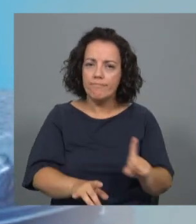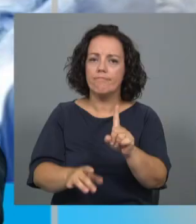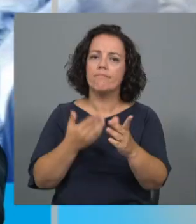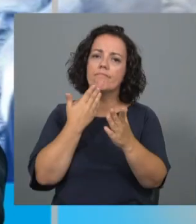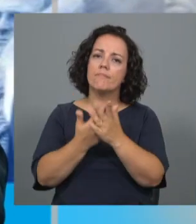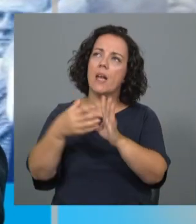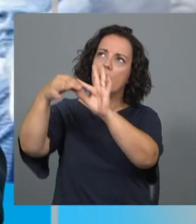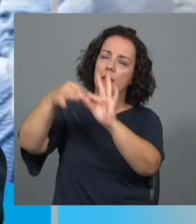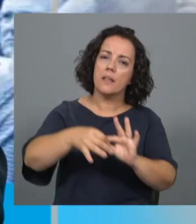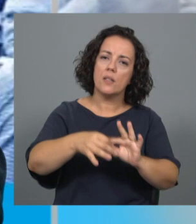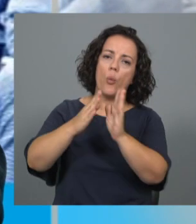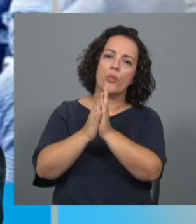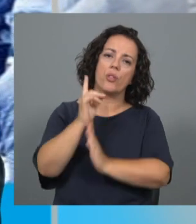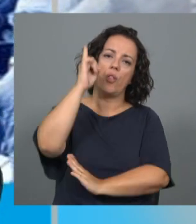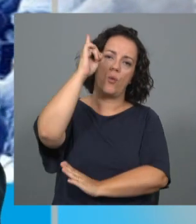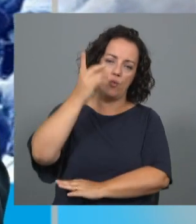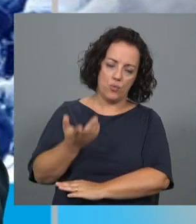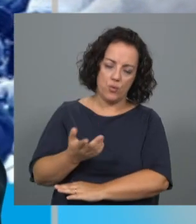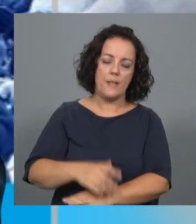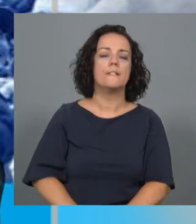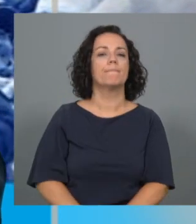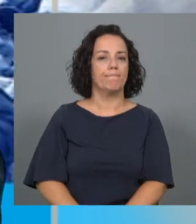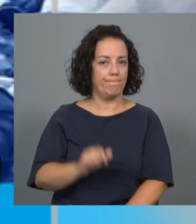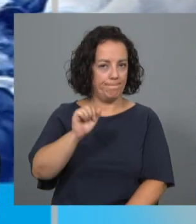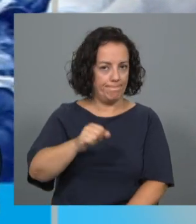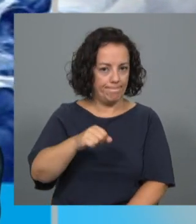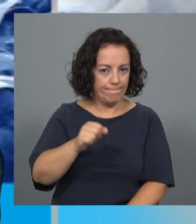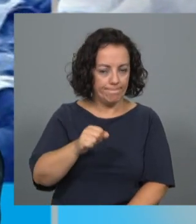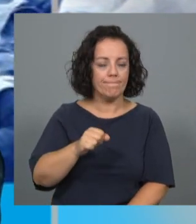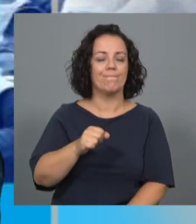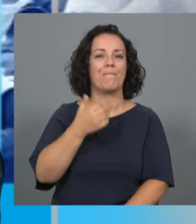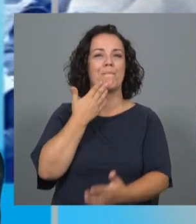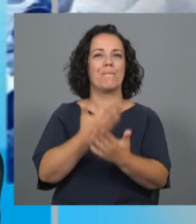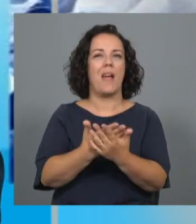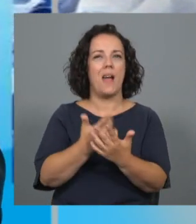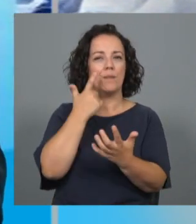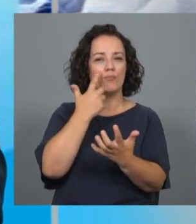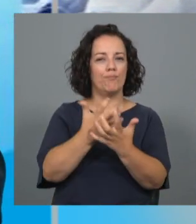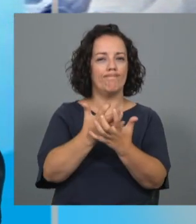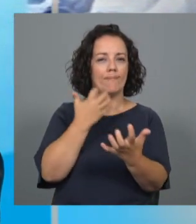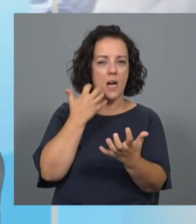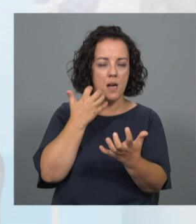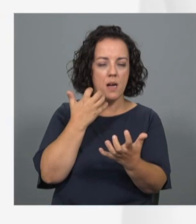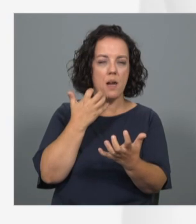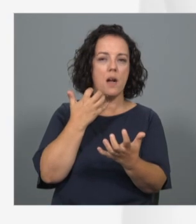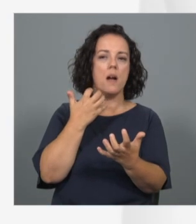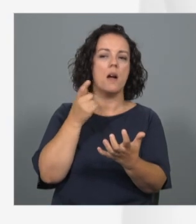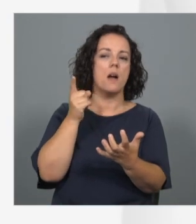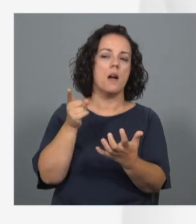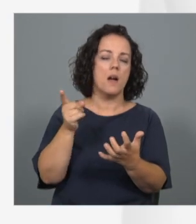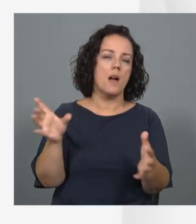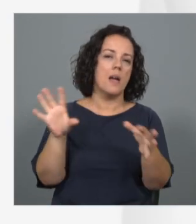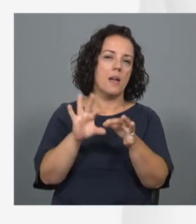Deus maior. Sublinha as atitudes do sumo sacerdote em relação